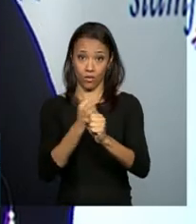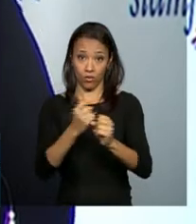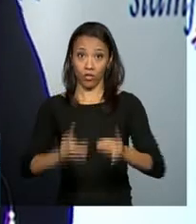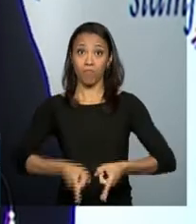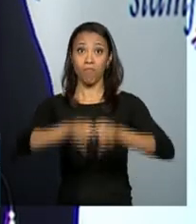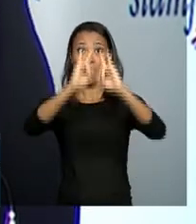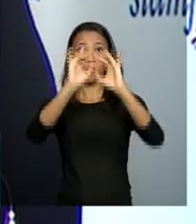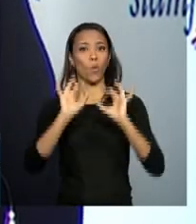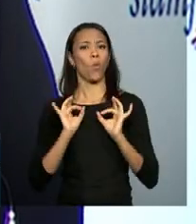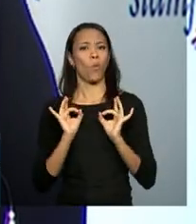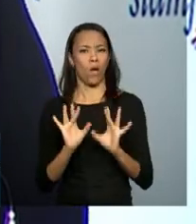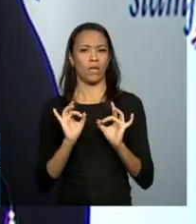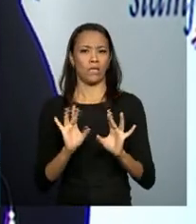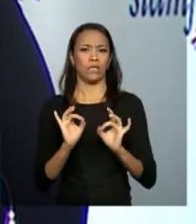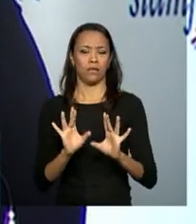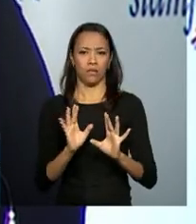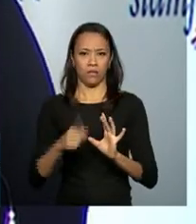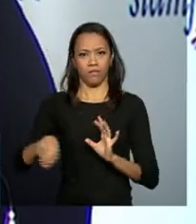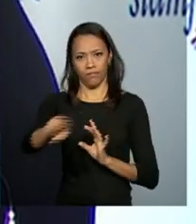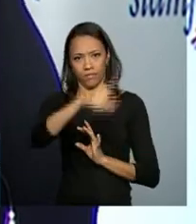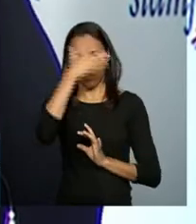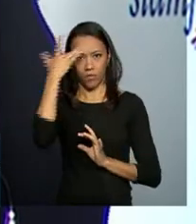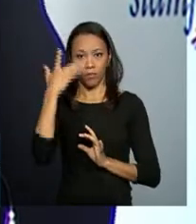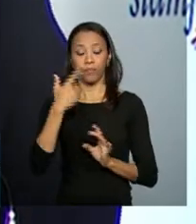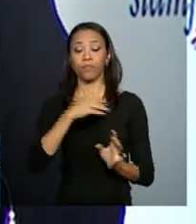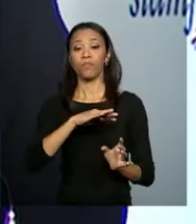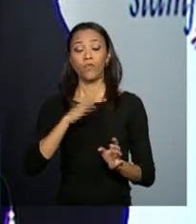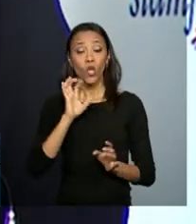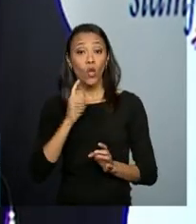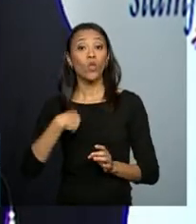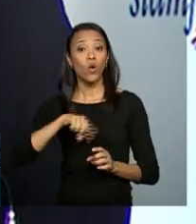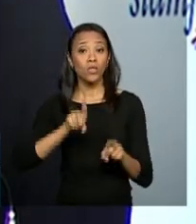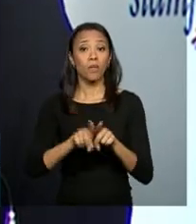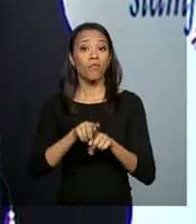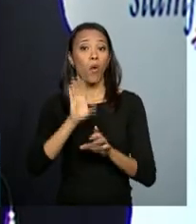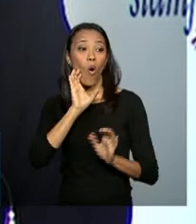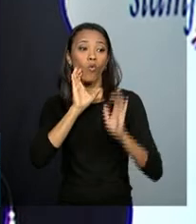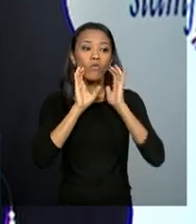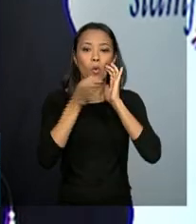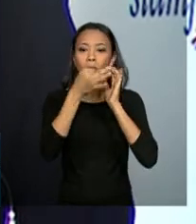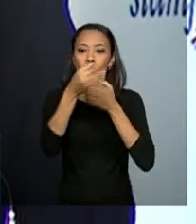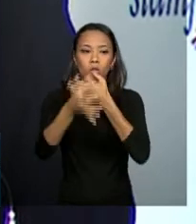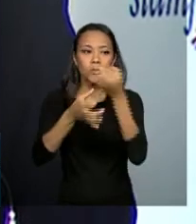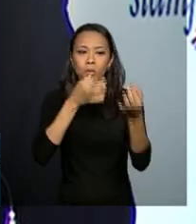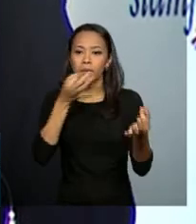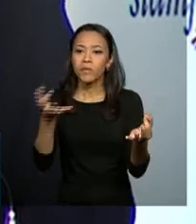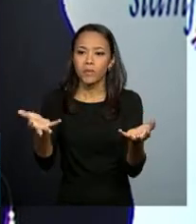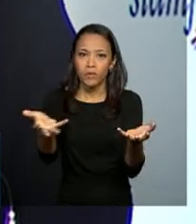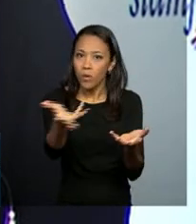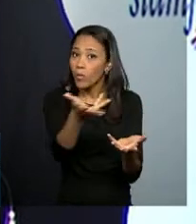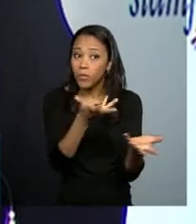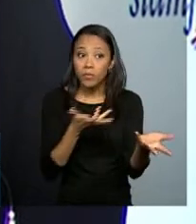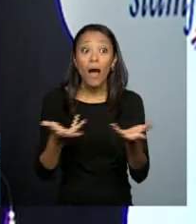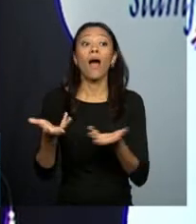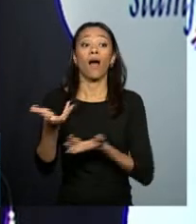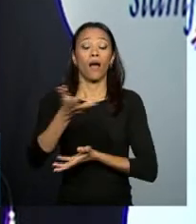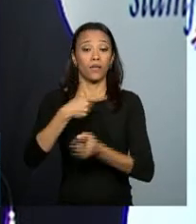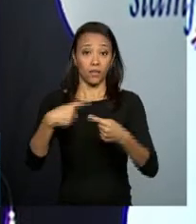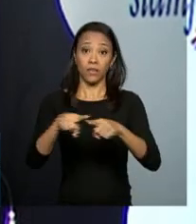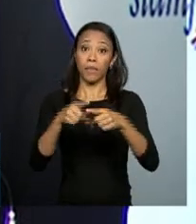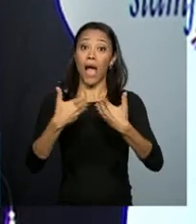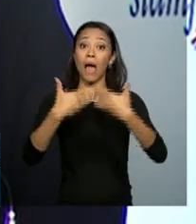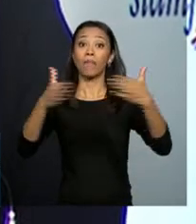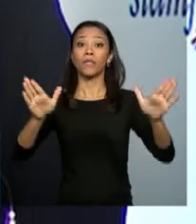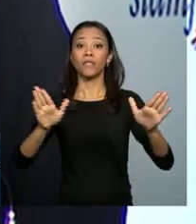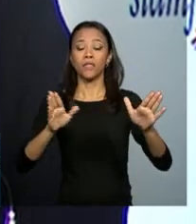Como também fizemos nas etapas anteriores, nós vamos ouvir sugestões, abrir o debate com o setor produtivo e os